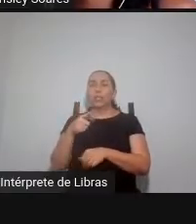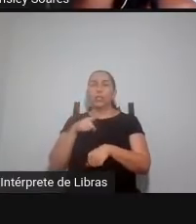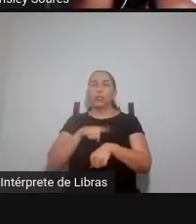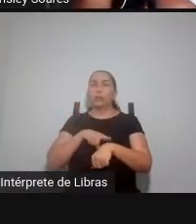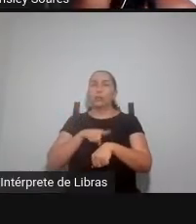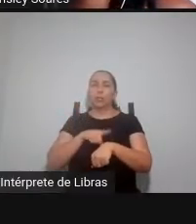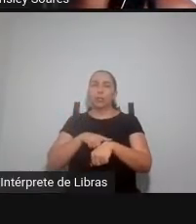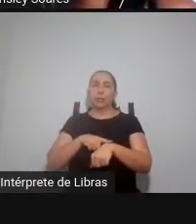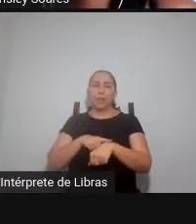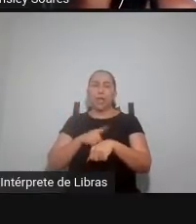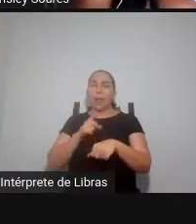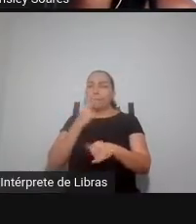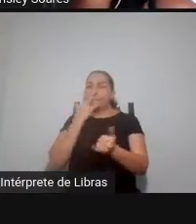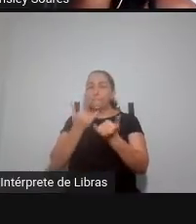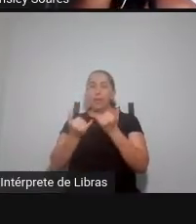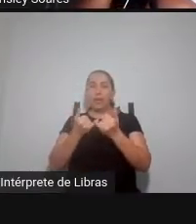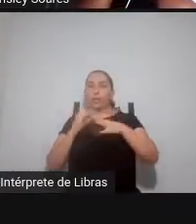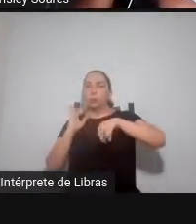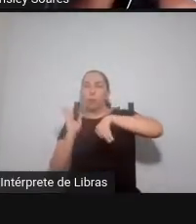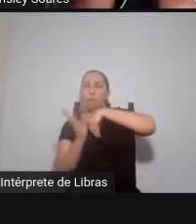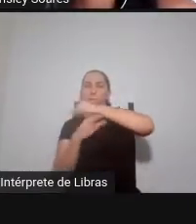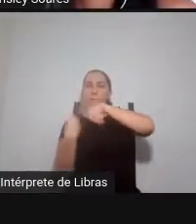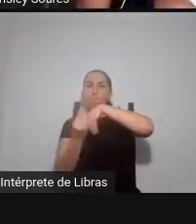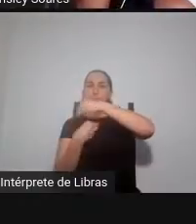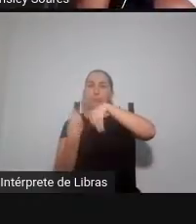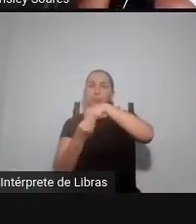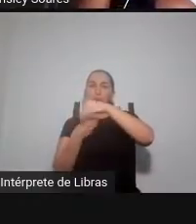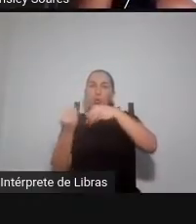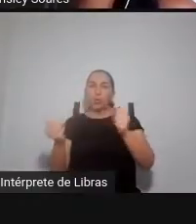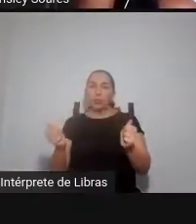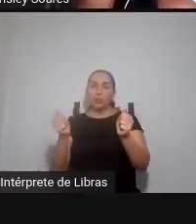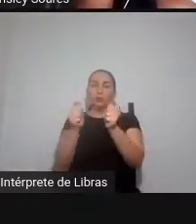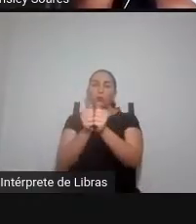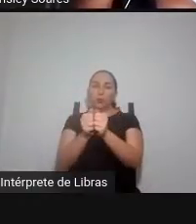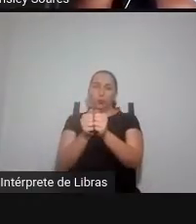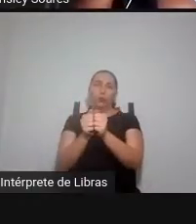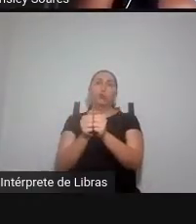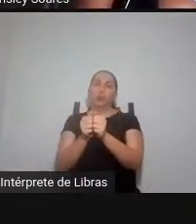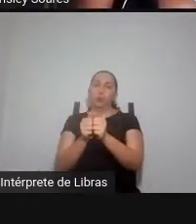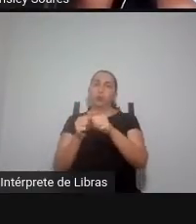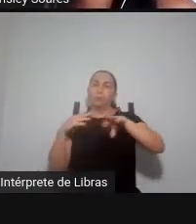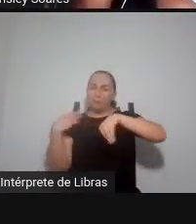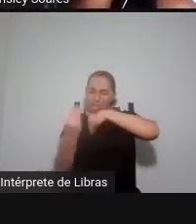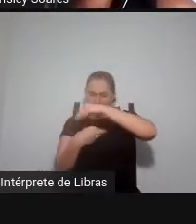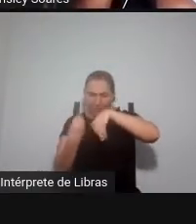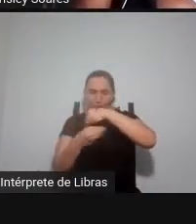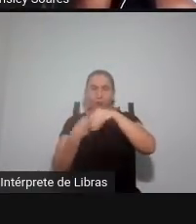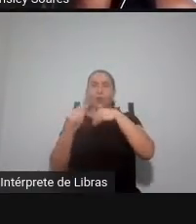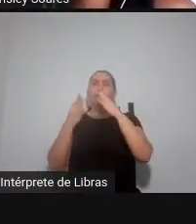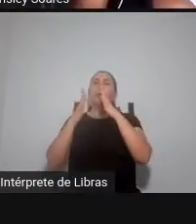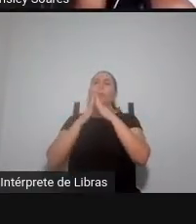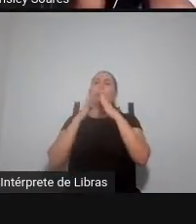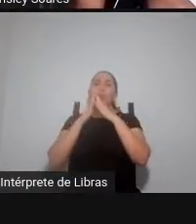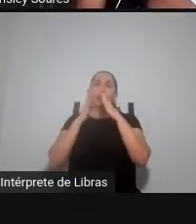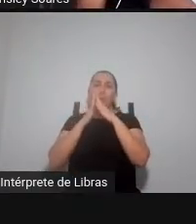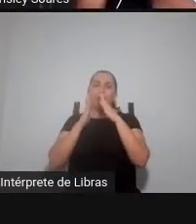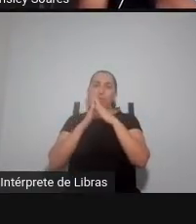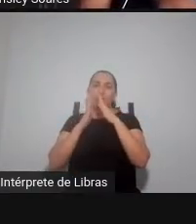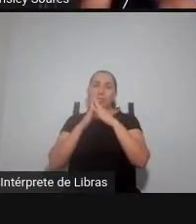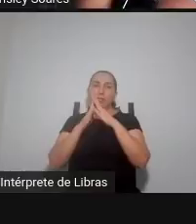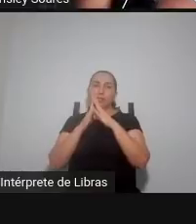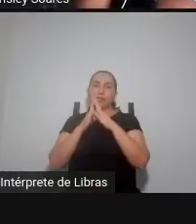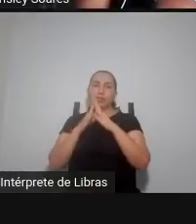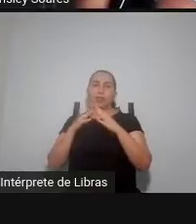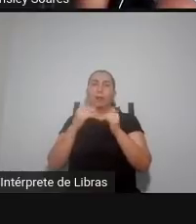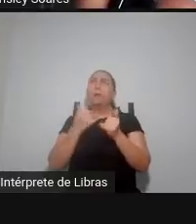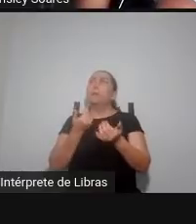junto e misturado, e misturando com as famílias e misturando as casas. Um menininho, gente, se eu não me engano, de